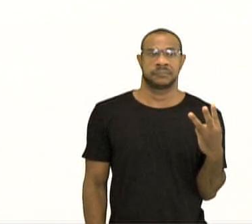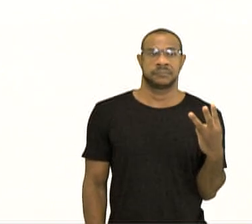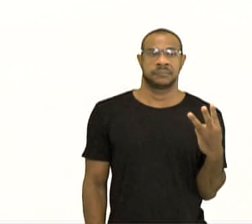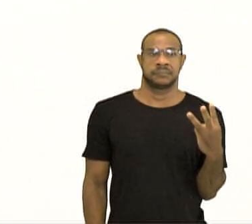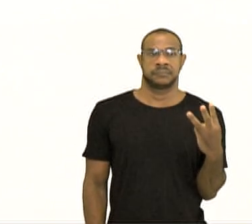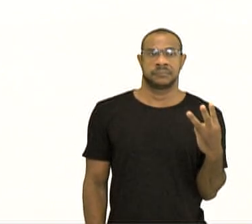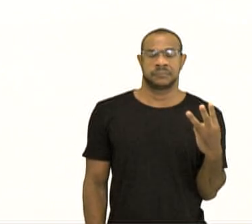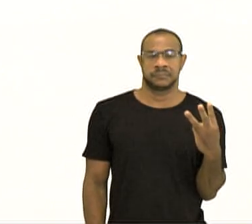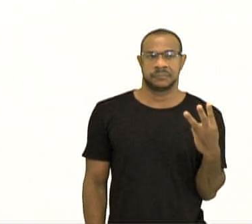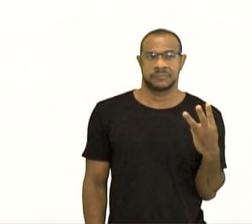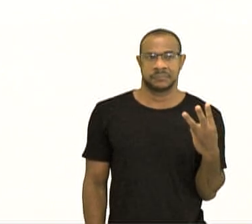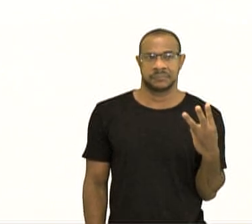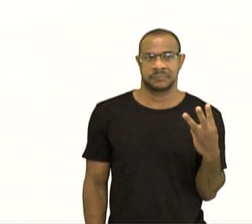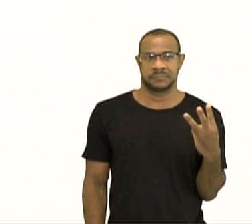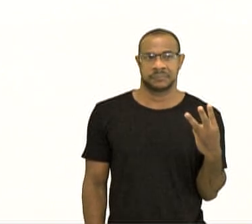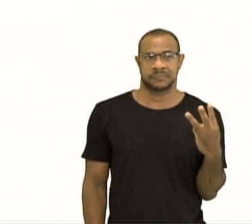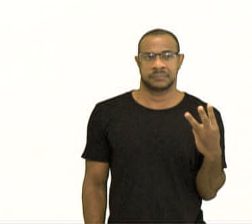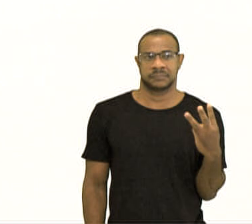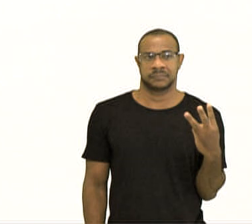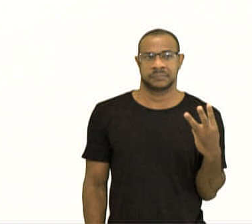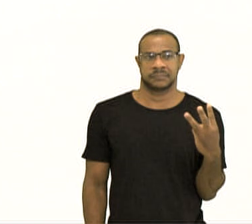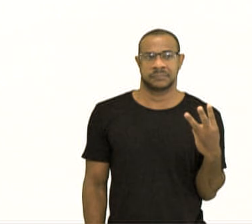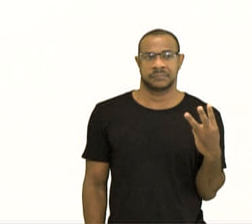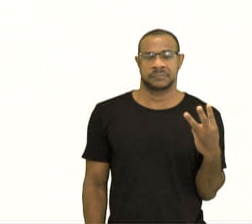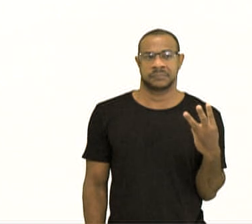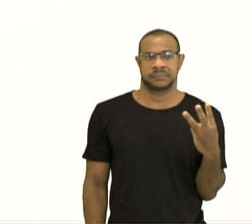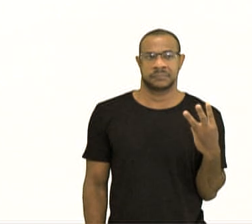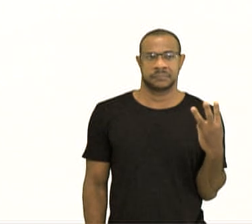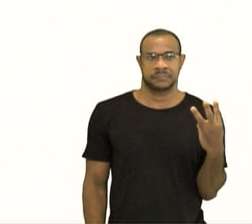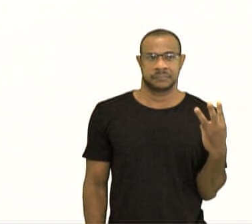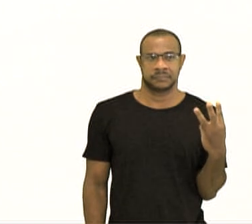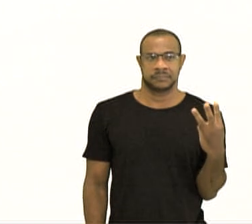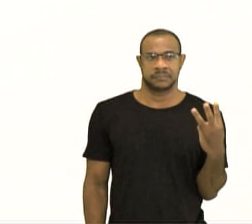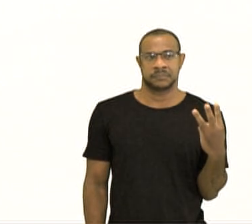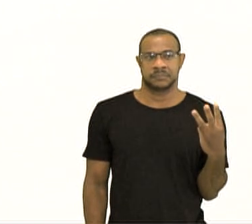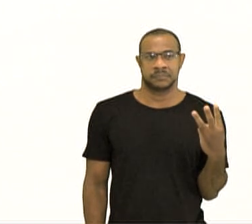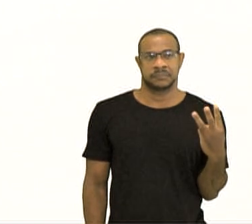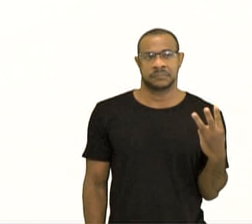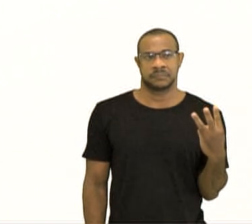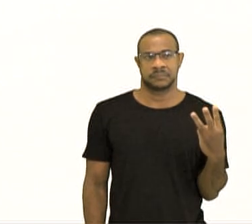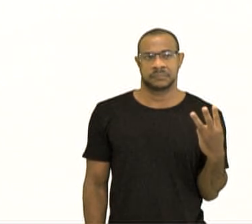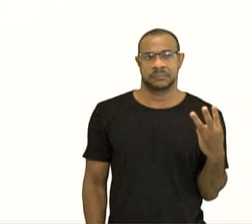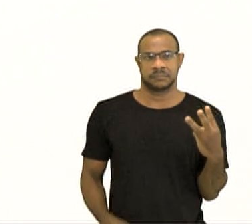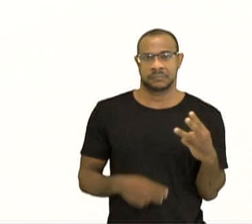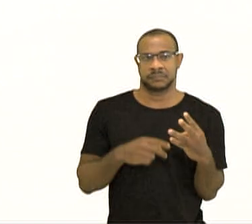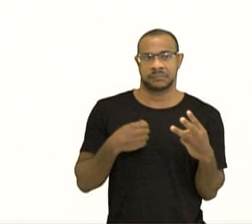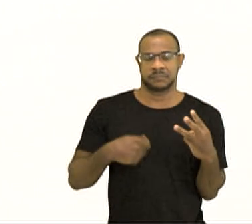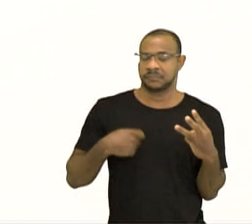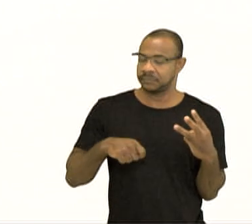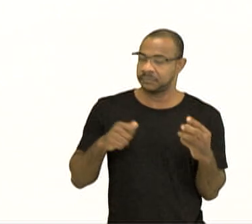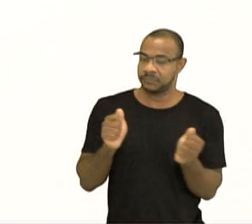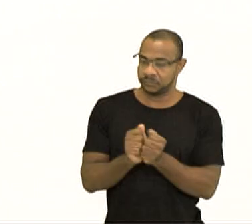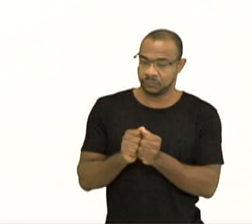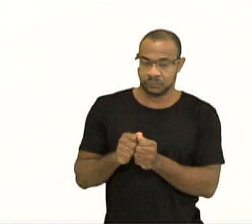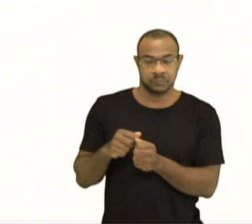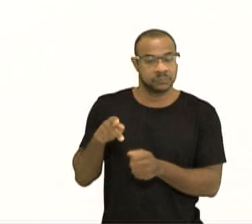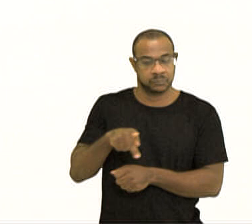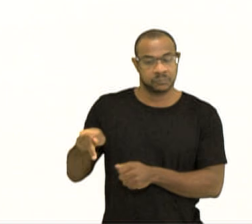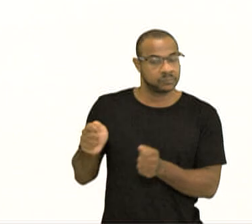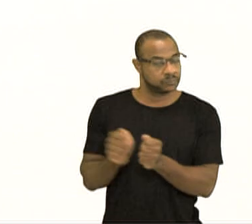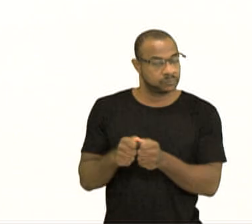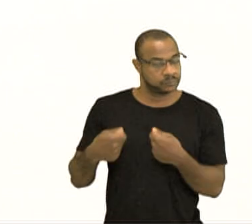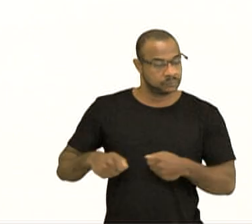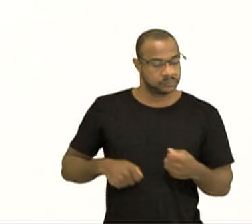sport alone? No, I shouldn't, because you need an instructor. Você precisa de um instrutor junto.